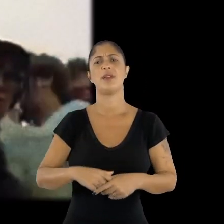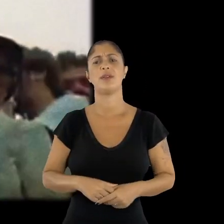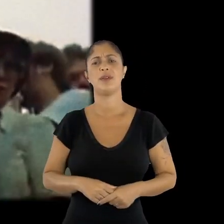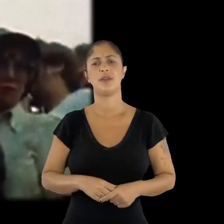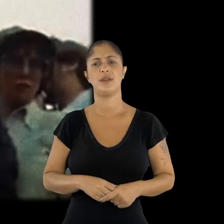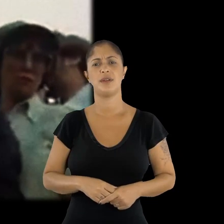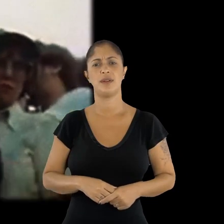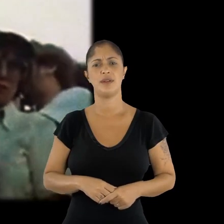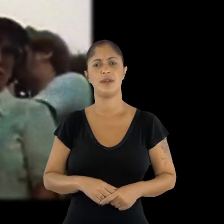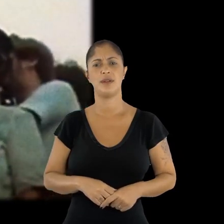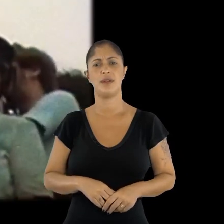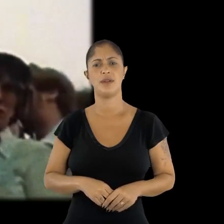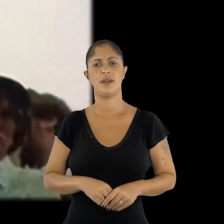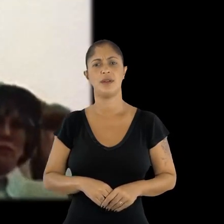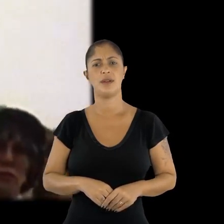em volta dele vibra.